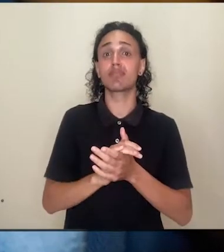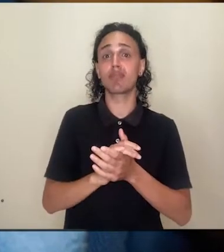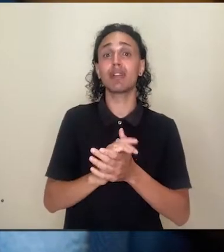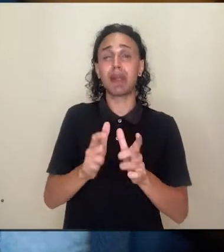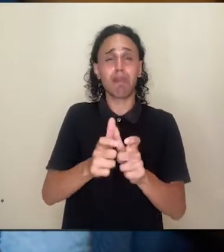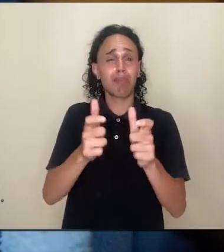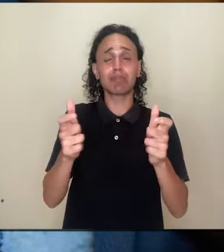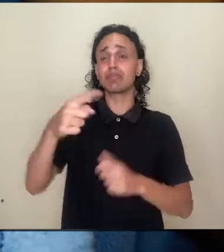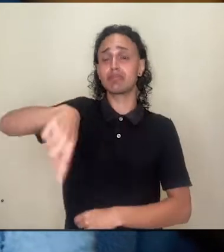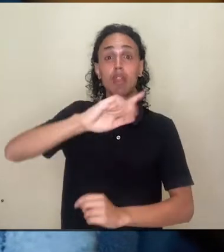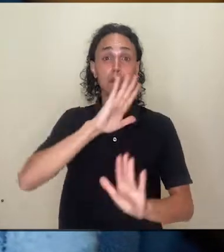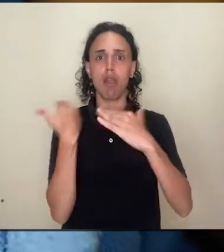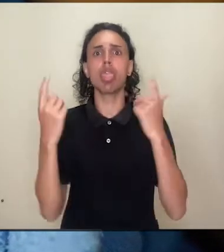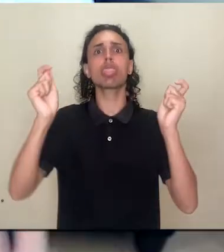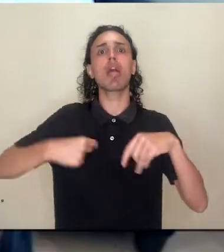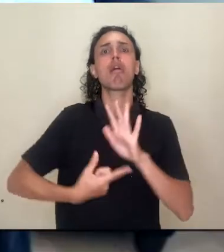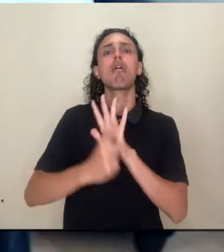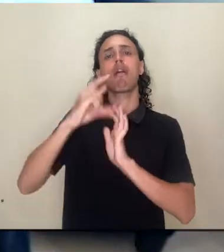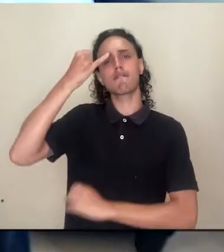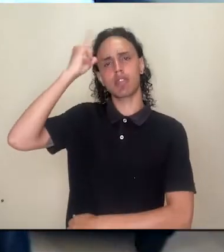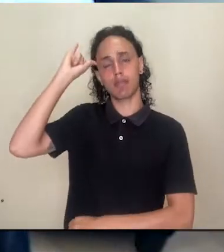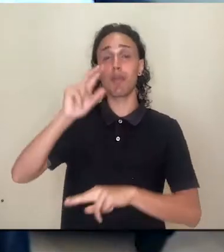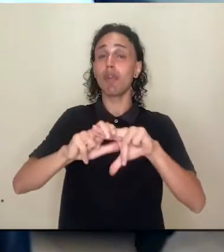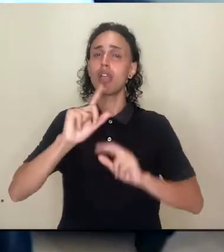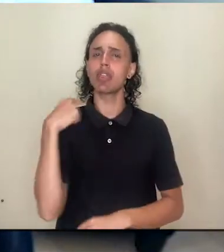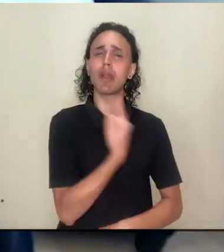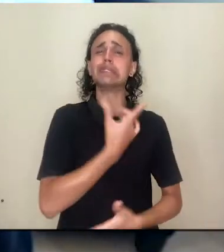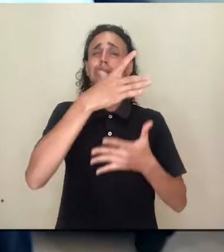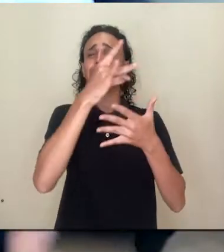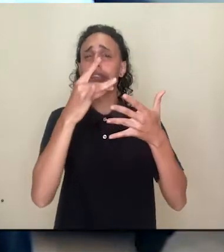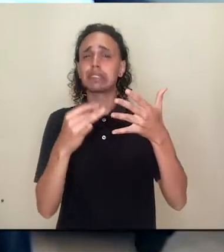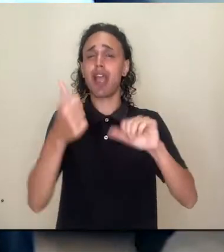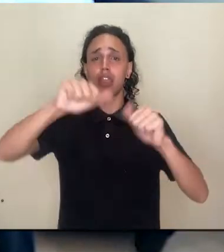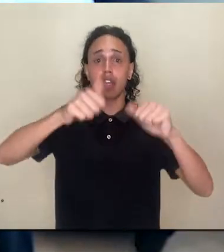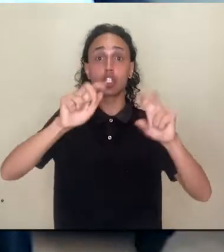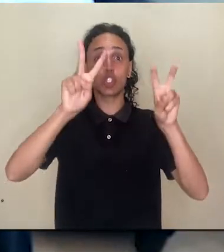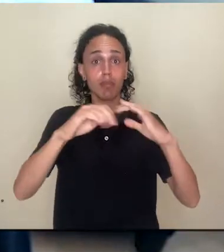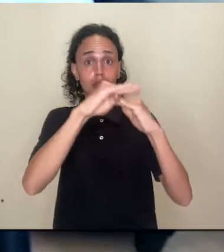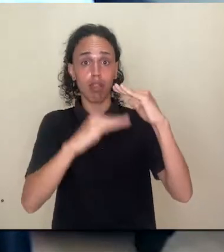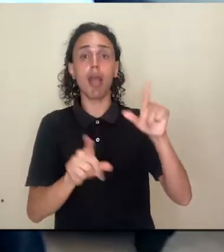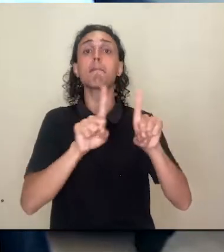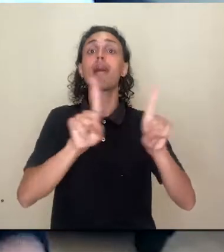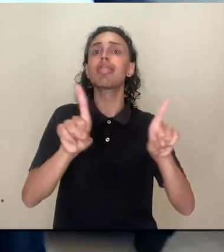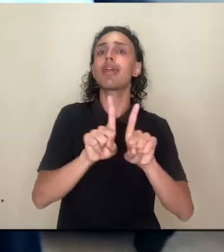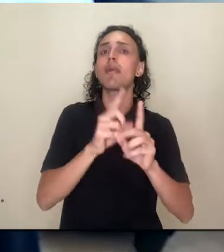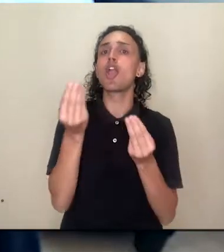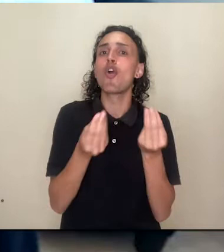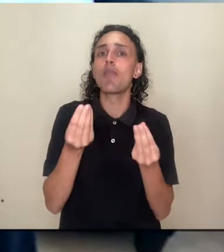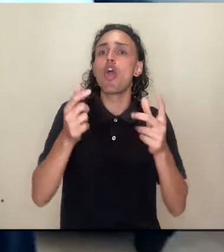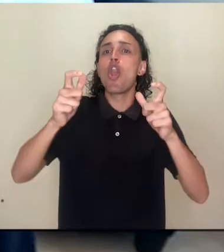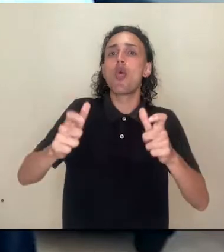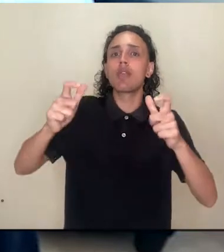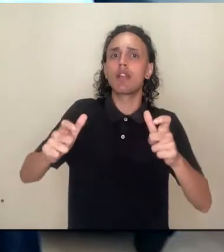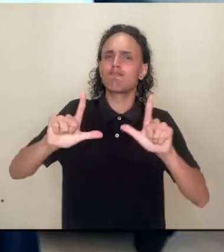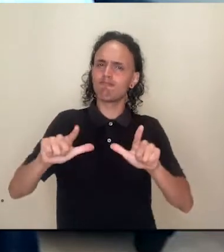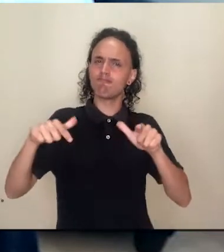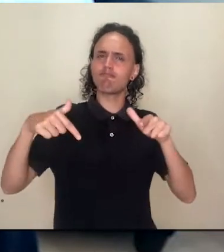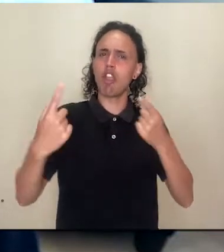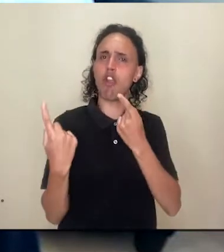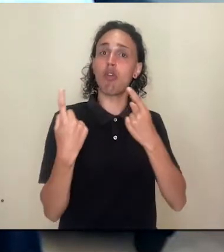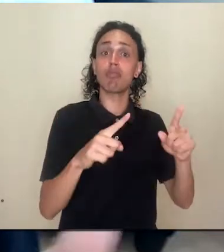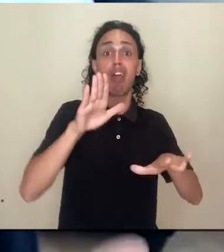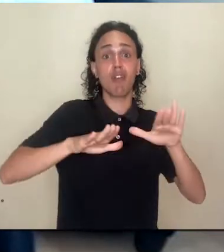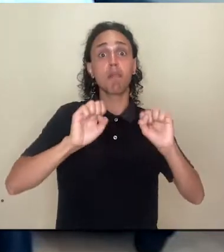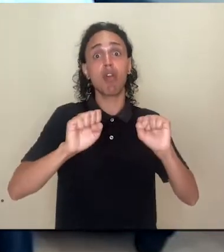muitas eram evitáveis. Então, é por isso que a gente faz toda uma análise de desigualdade, mas também de respostas locais que podem